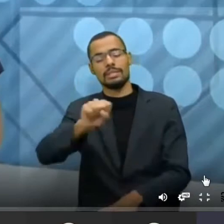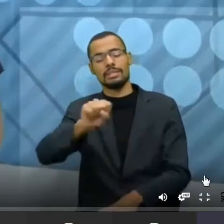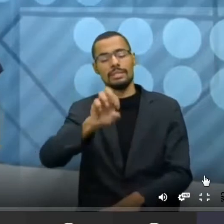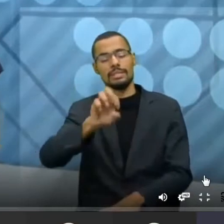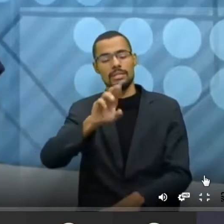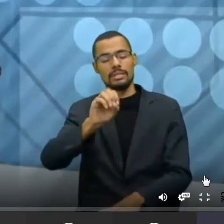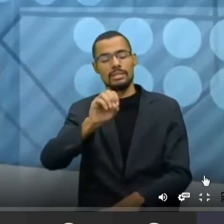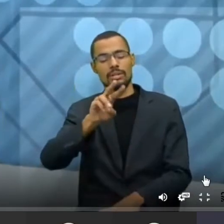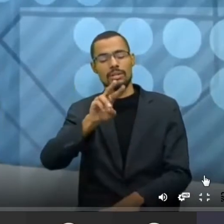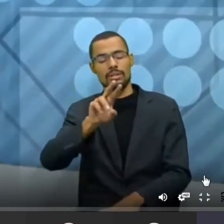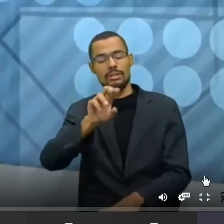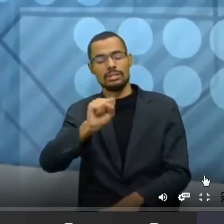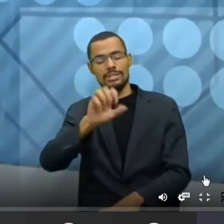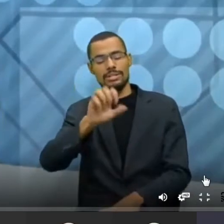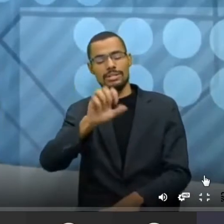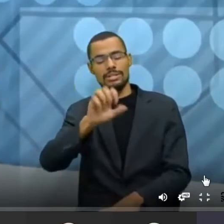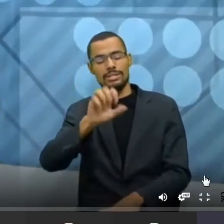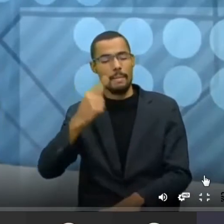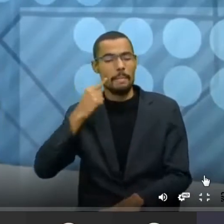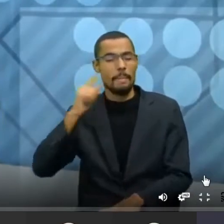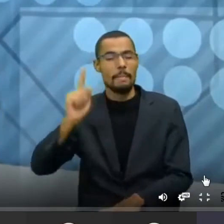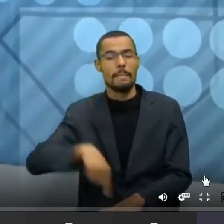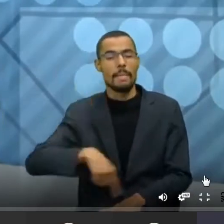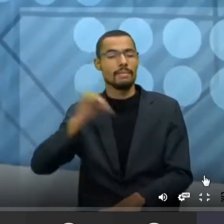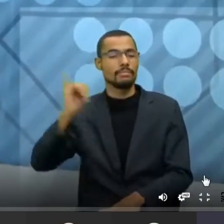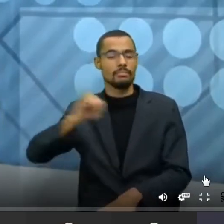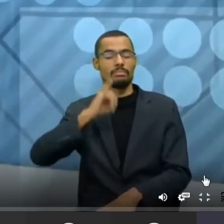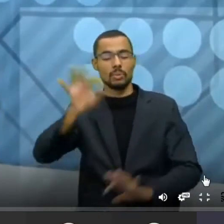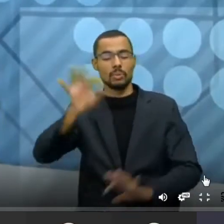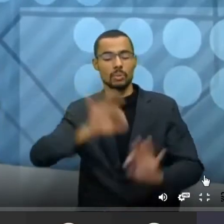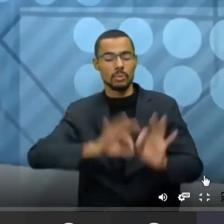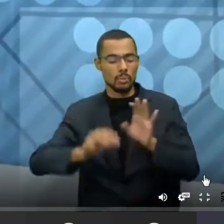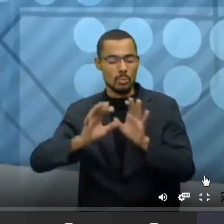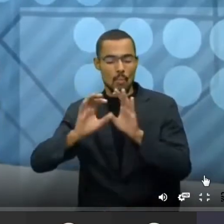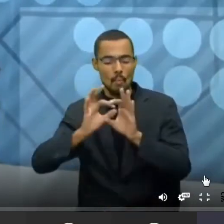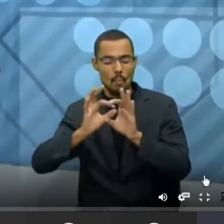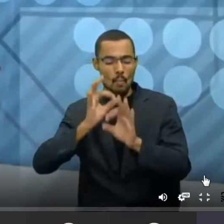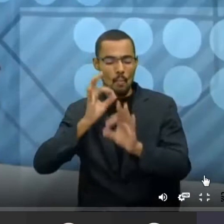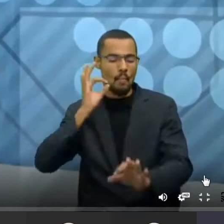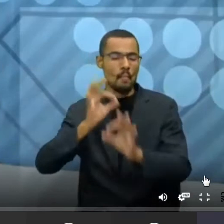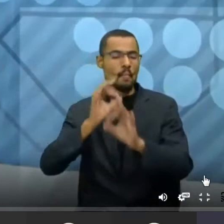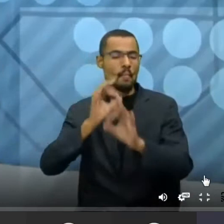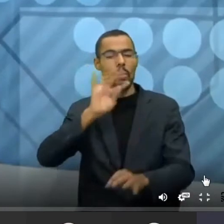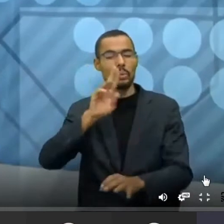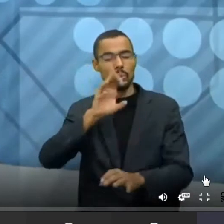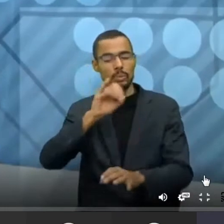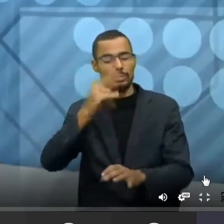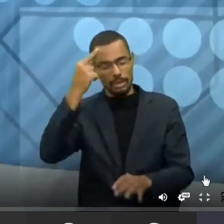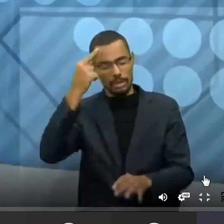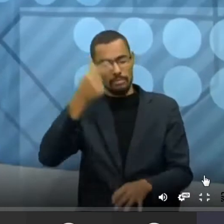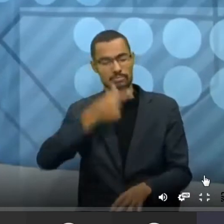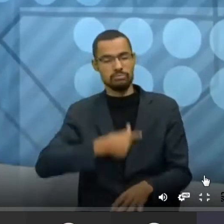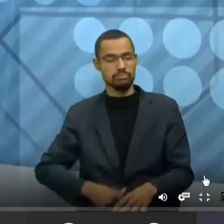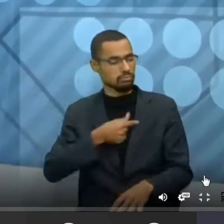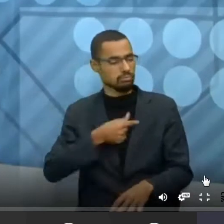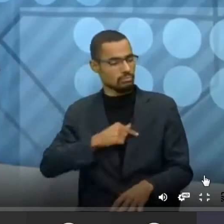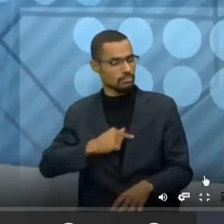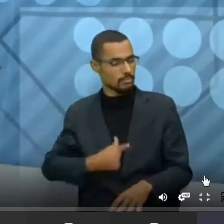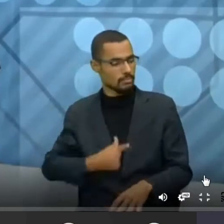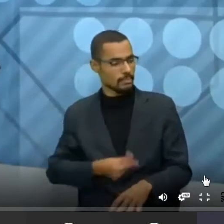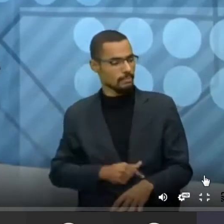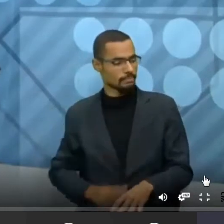ali, revestindo a parte mais externa desse tubo. Então, nós sabemos que o esôfago, ele tem um